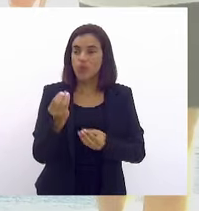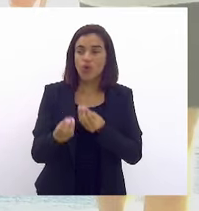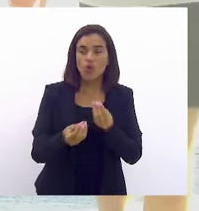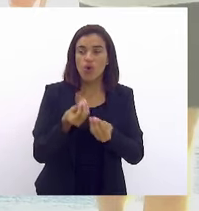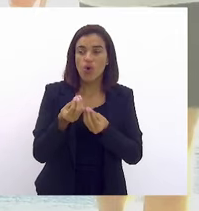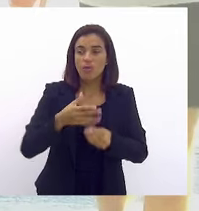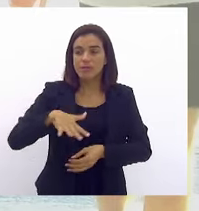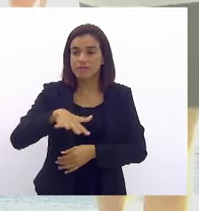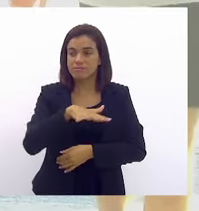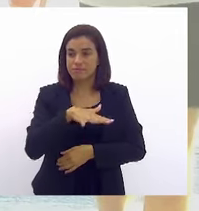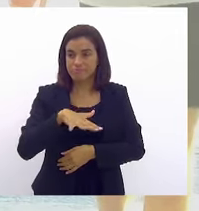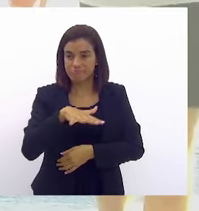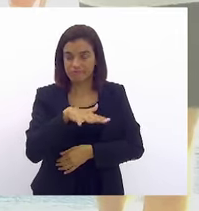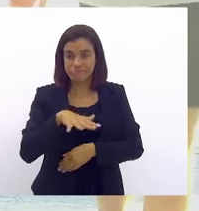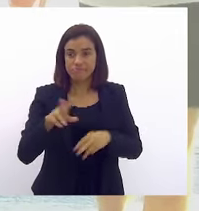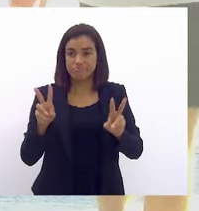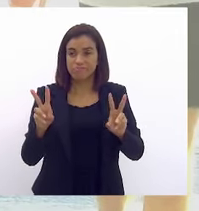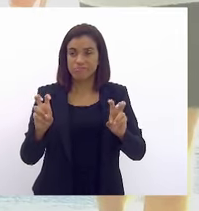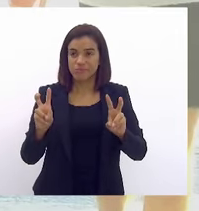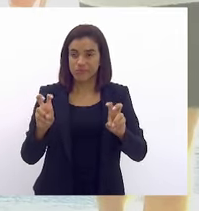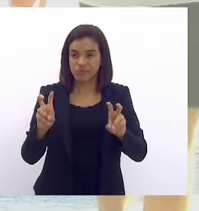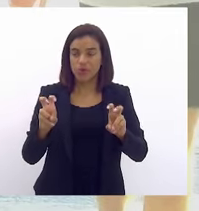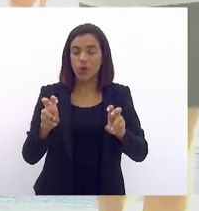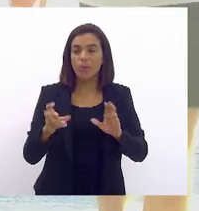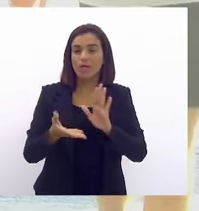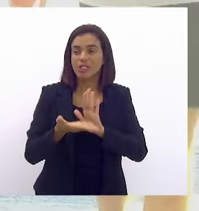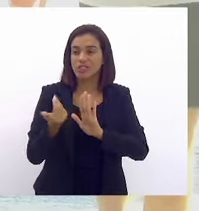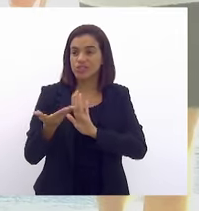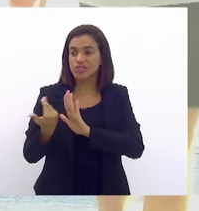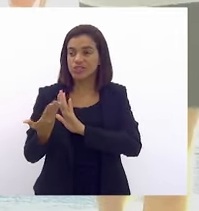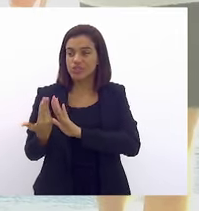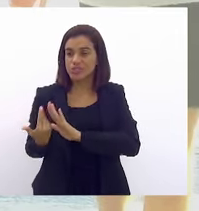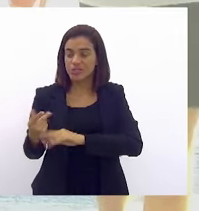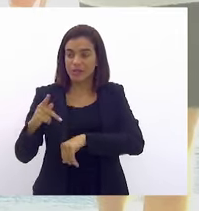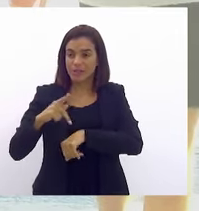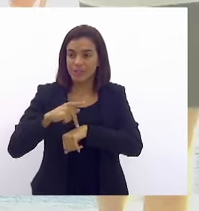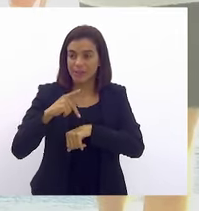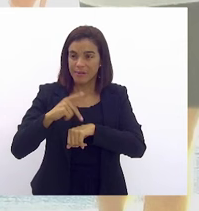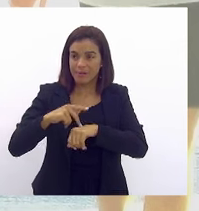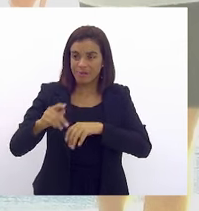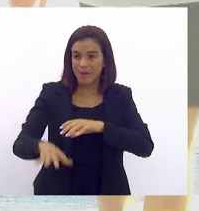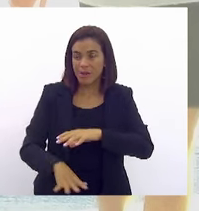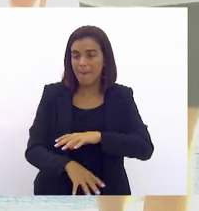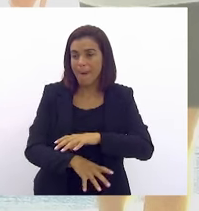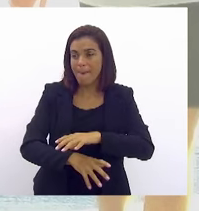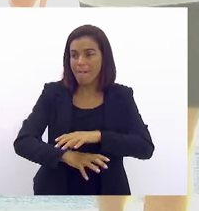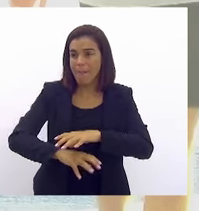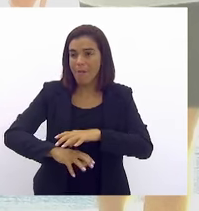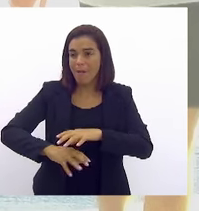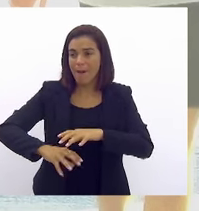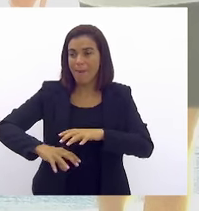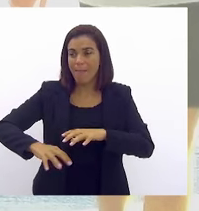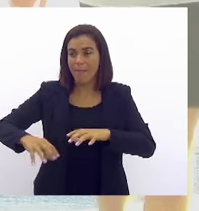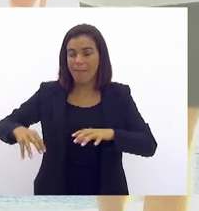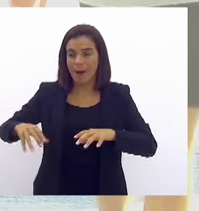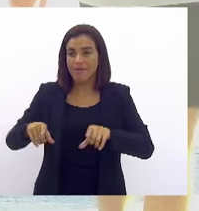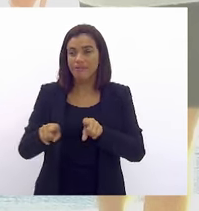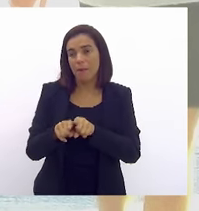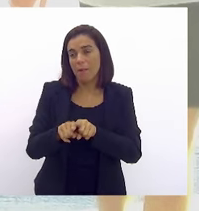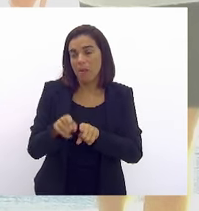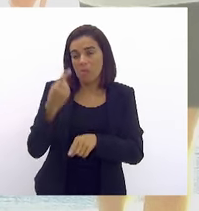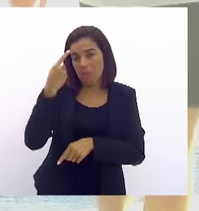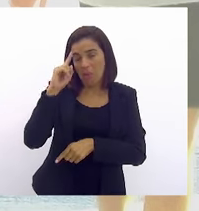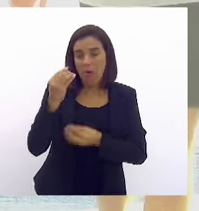em que pé está isso, não só a questão da retirada das pedras, mas, efetivamente, ver se a gente consegue entrar com o Liparrio, enfim, com